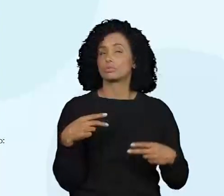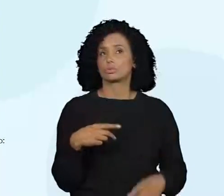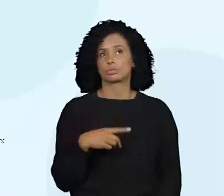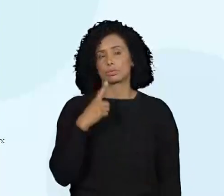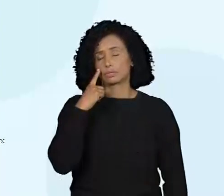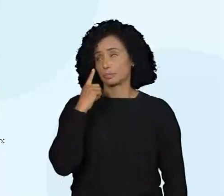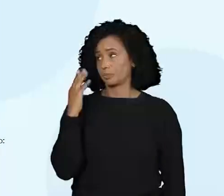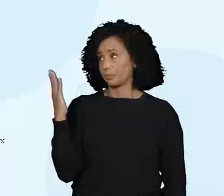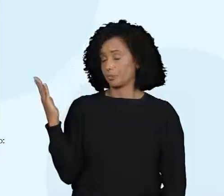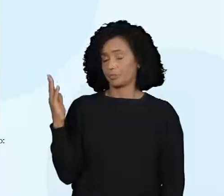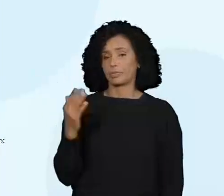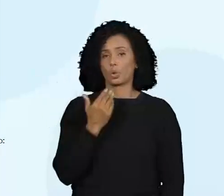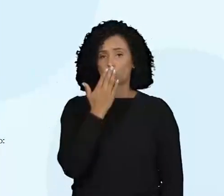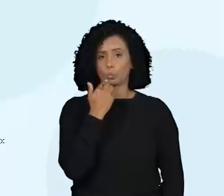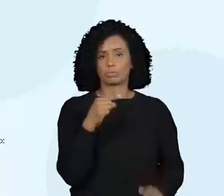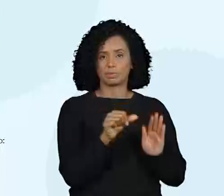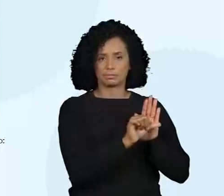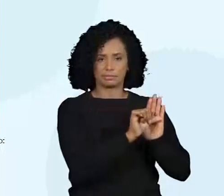Alimentos,